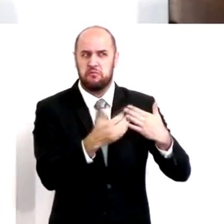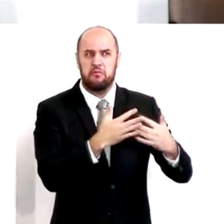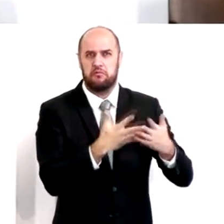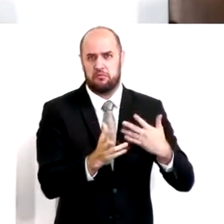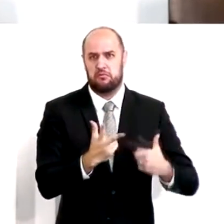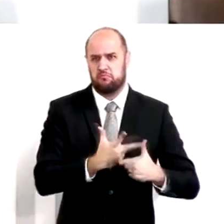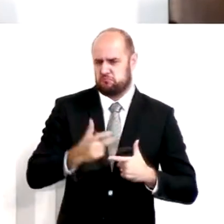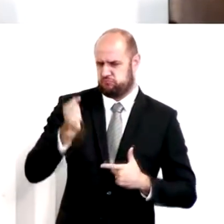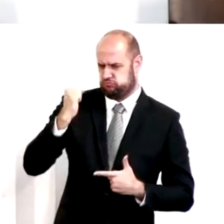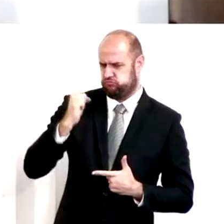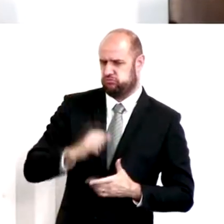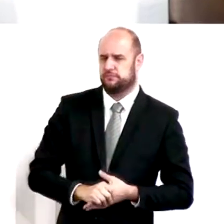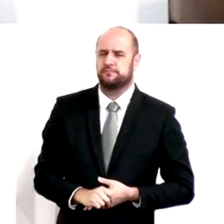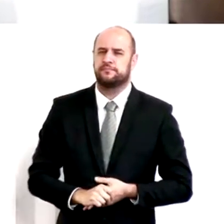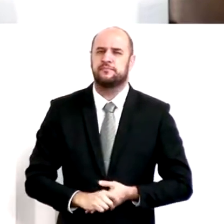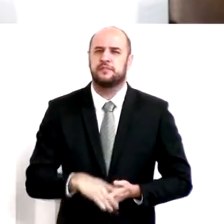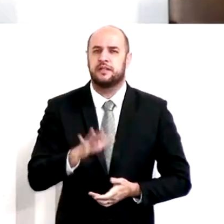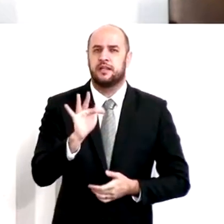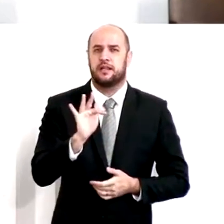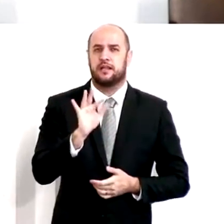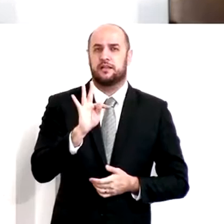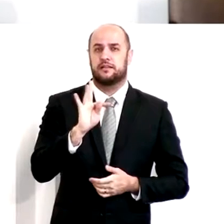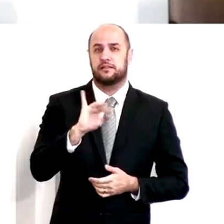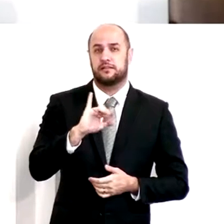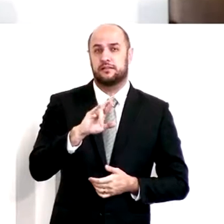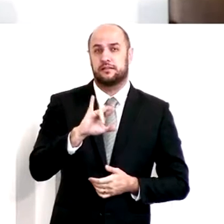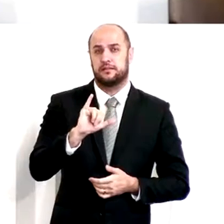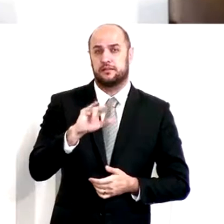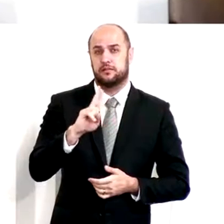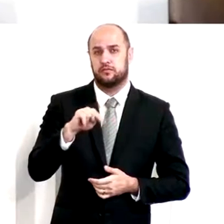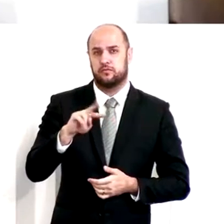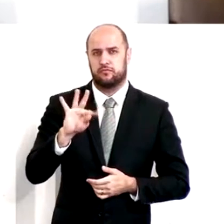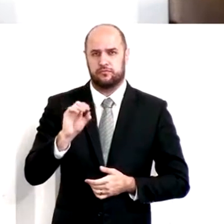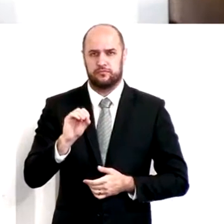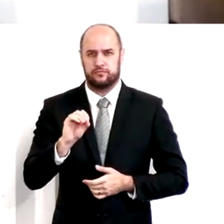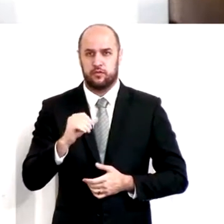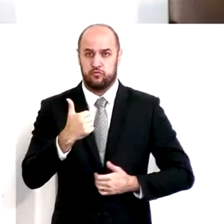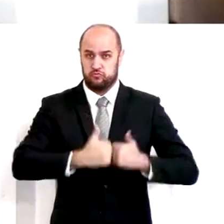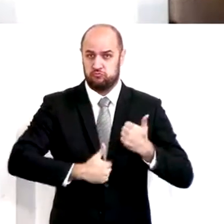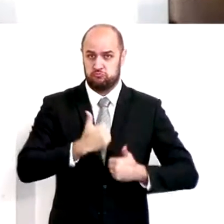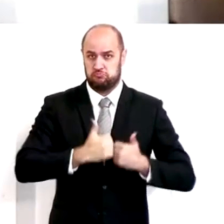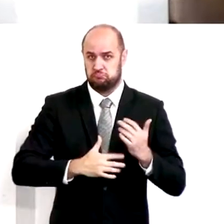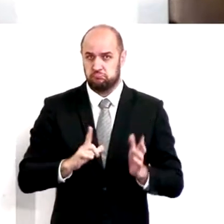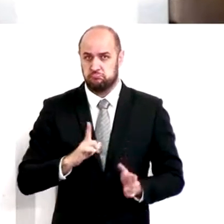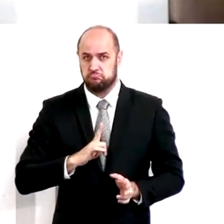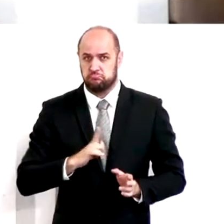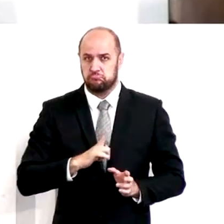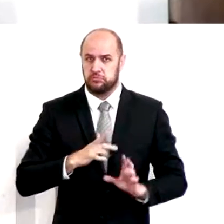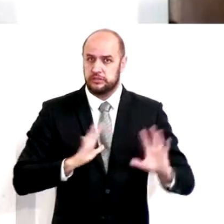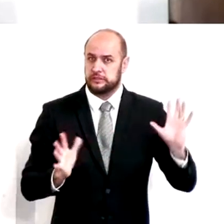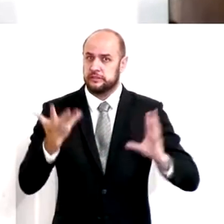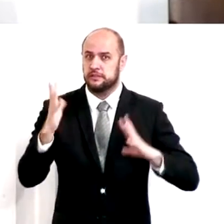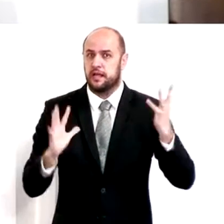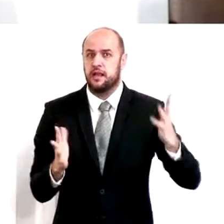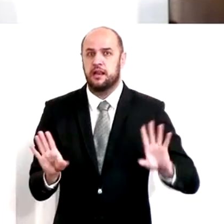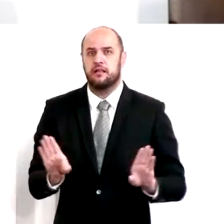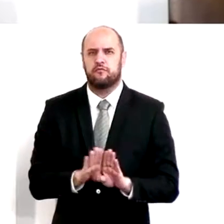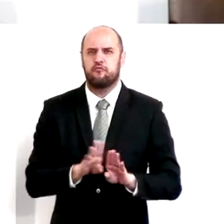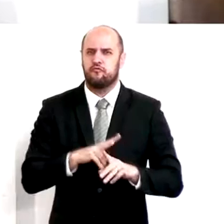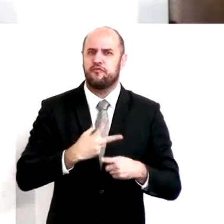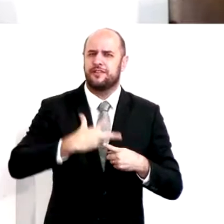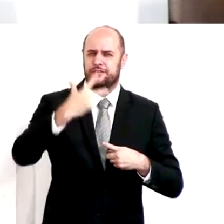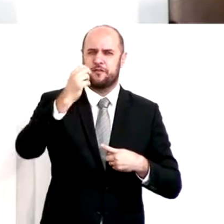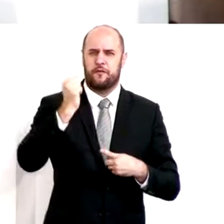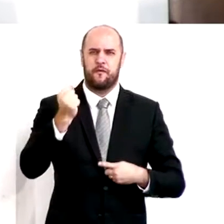ser considerada um triunfo. Nos meios esportivos, facilmente a gente comemora muito